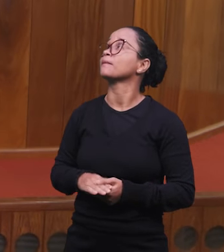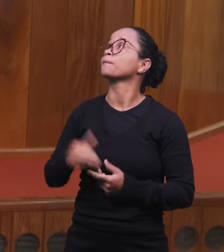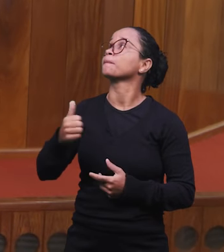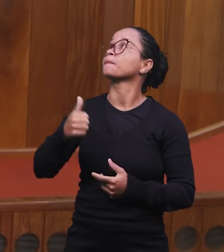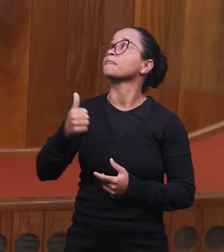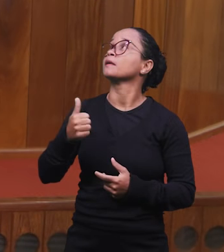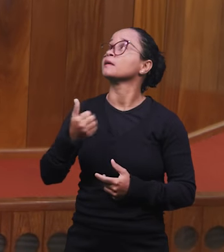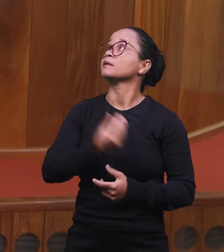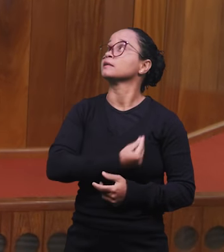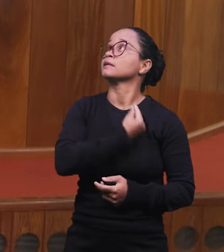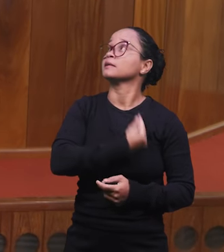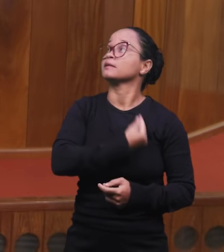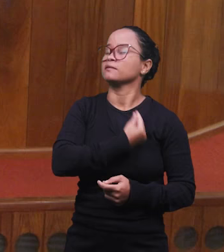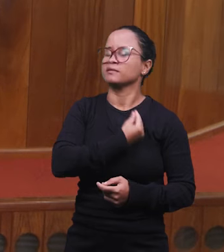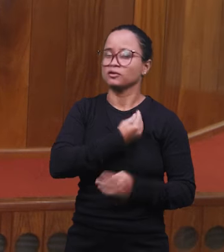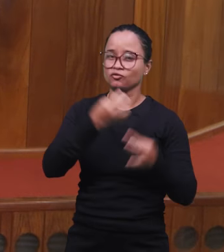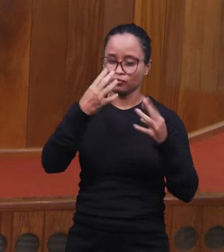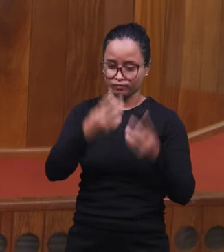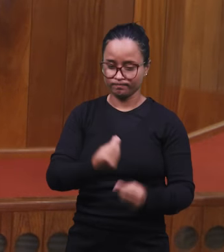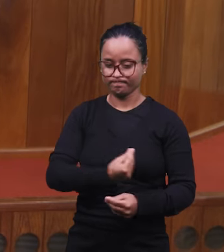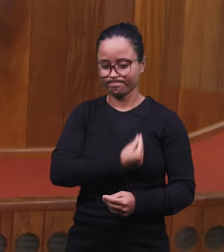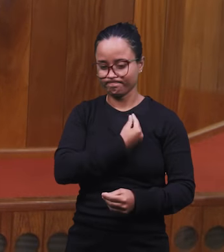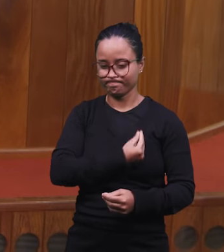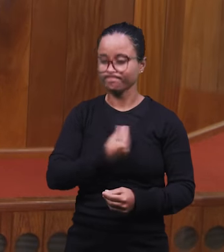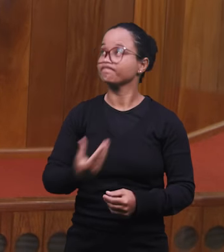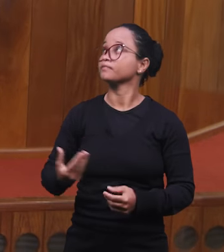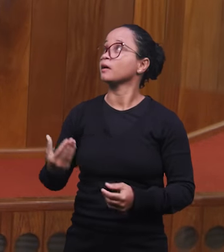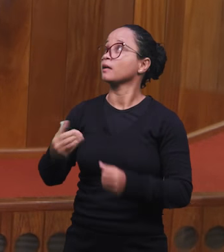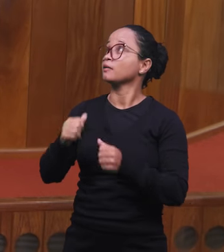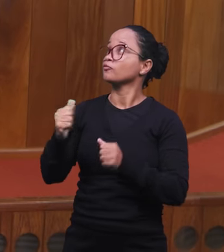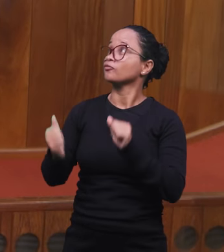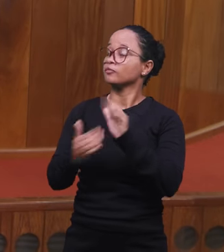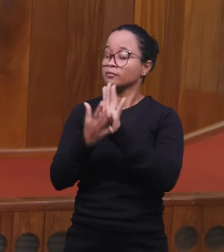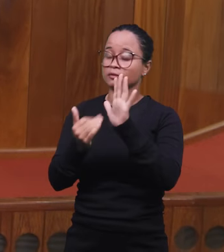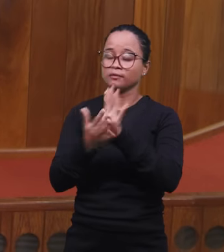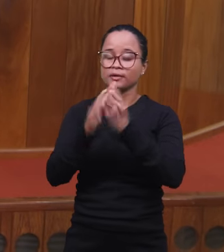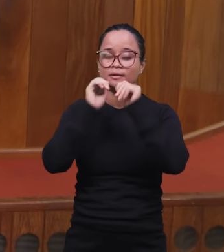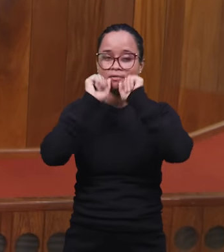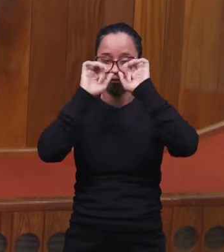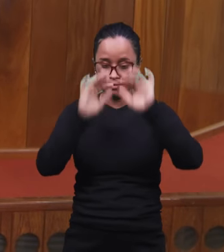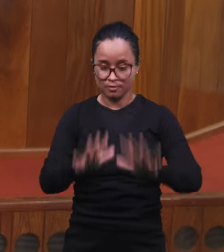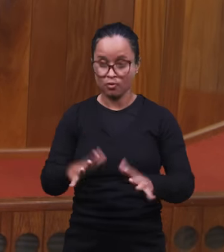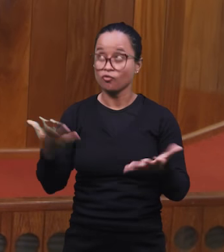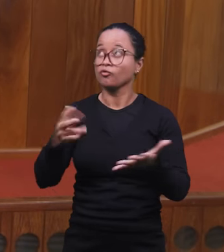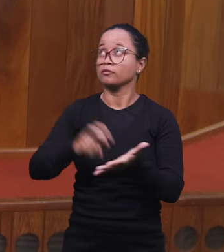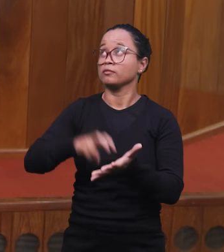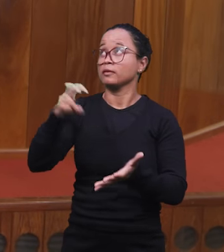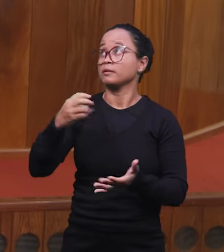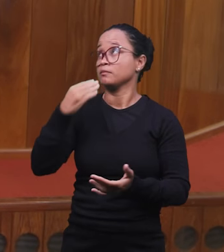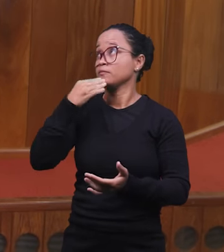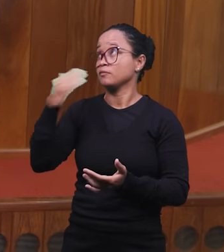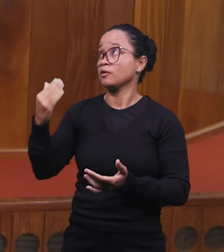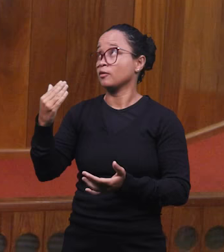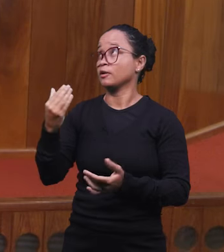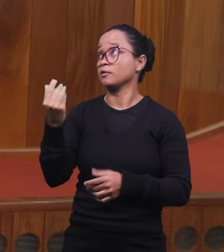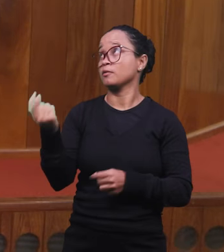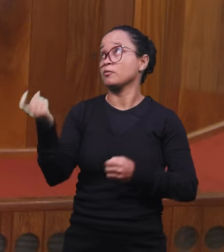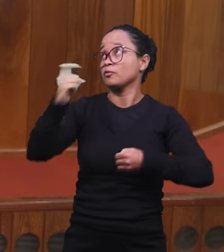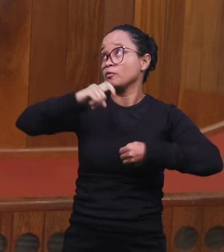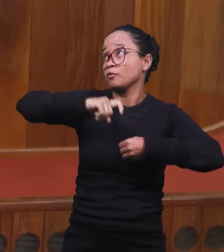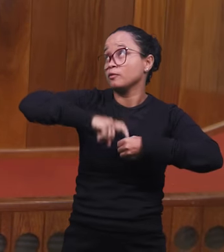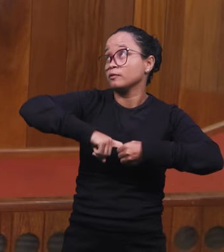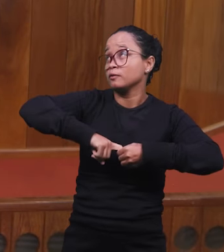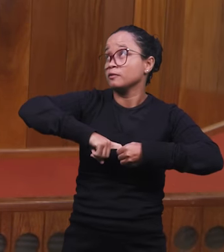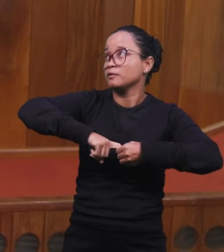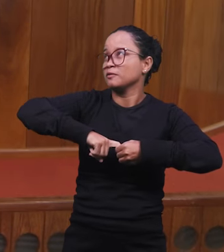na vida de todos aqueles que aqui estamos. Louvamos pela tua bênção nesta manhã também, Senhor, e pedimos agora que tu nos despeças em paz e